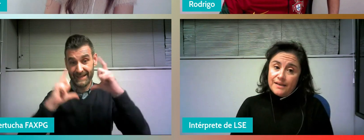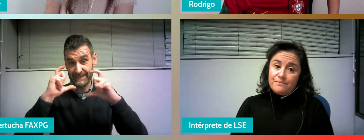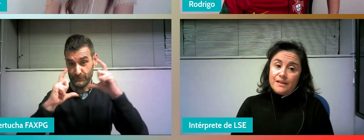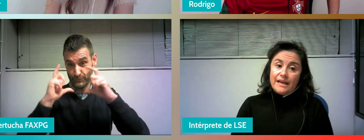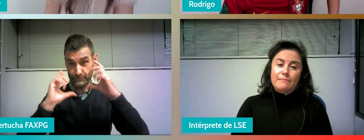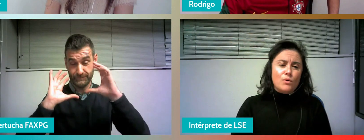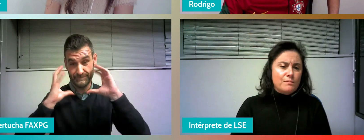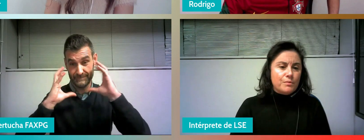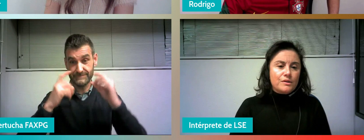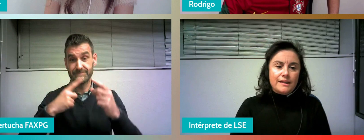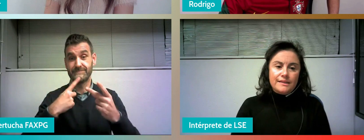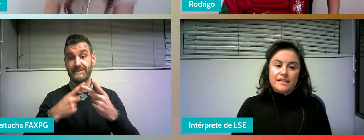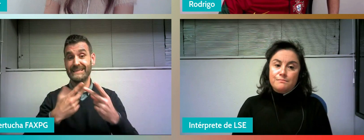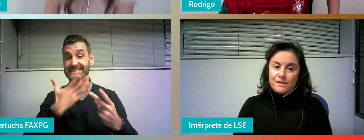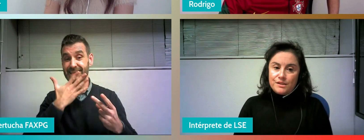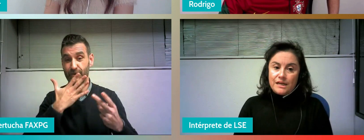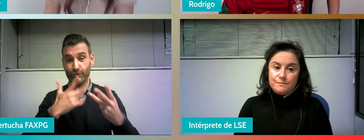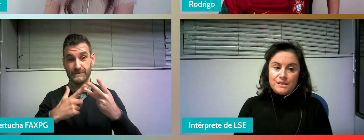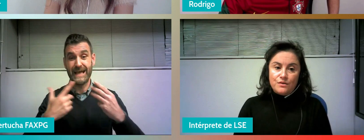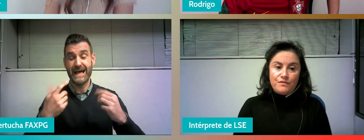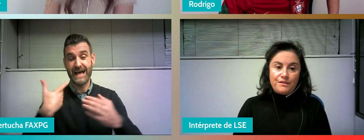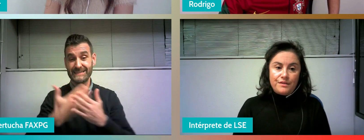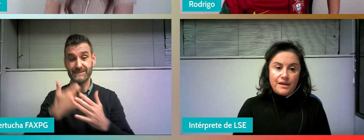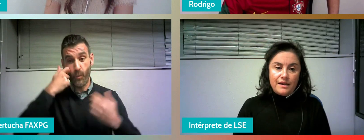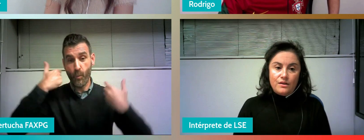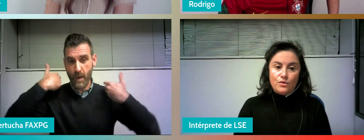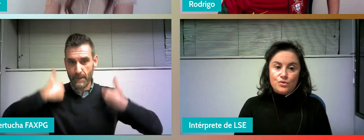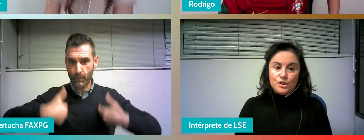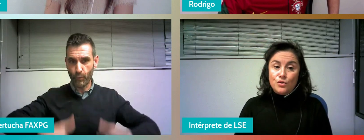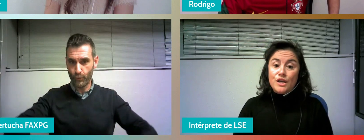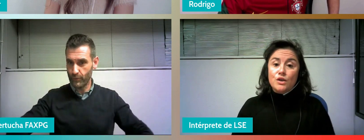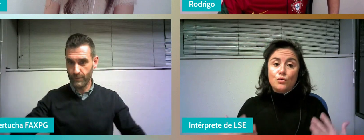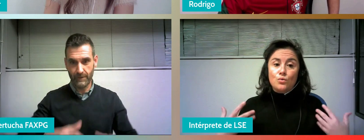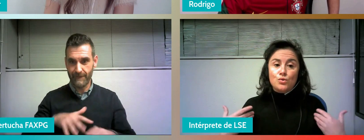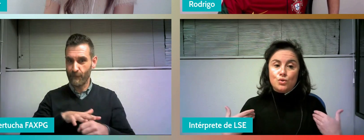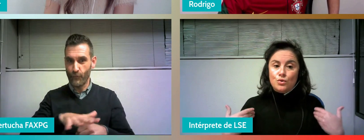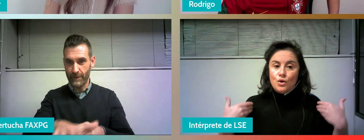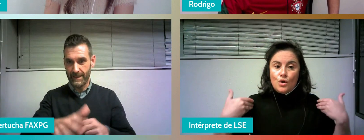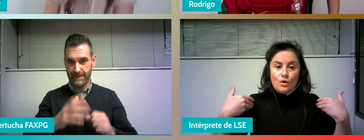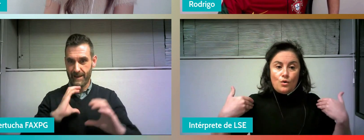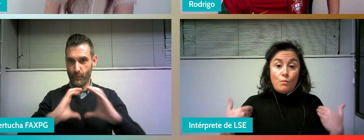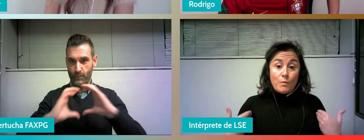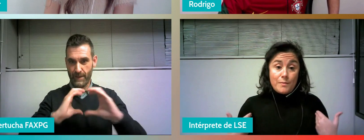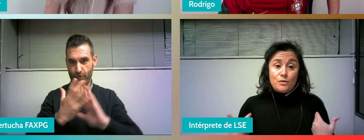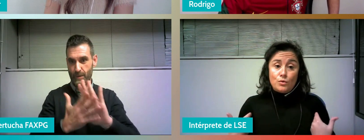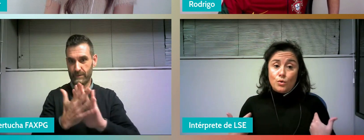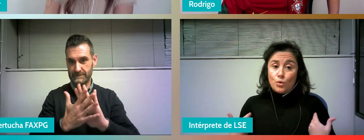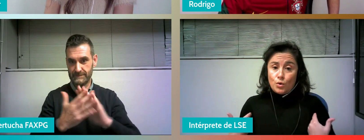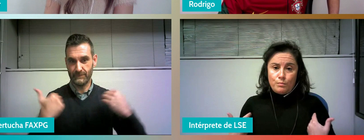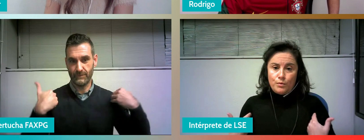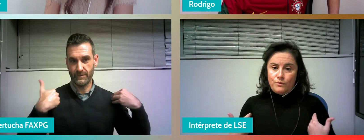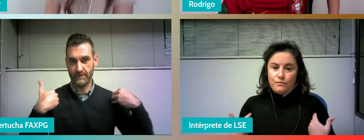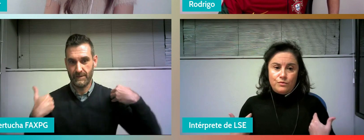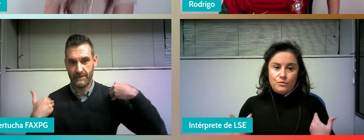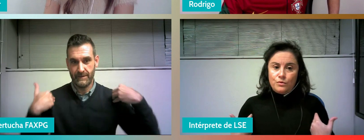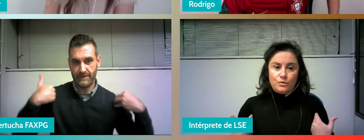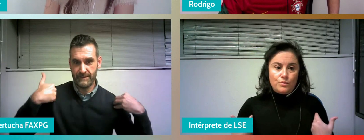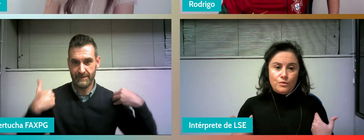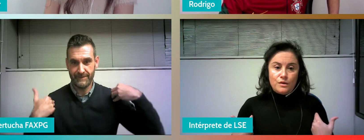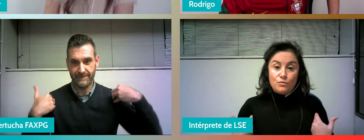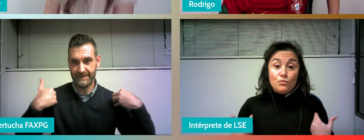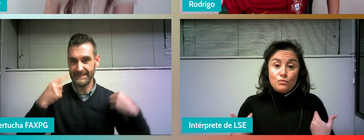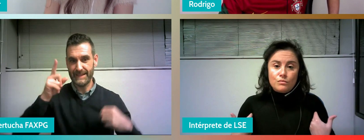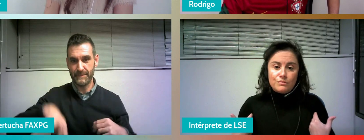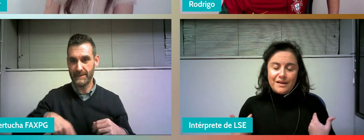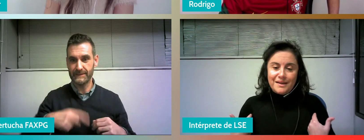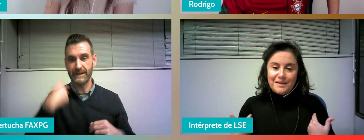Así é. É moi importante a expresión facial, o signo, incluso o movimento do corpo. Todo